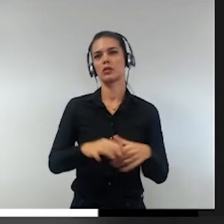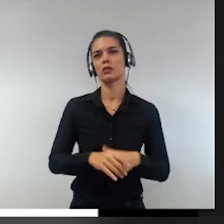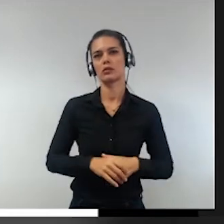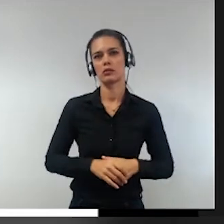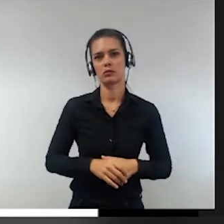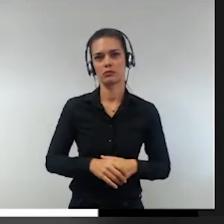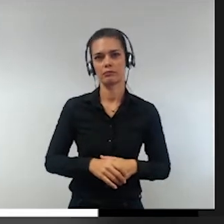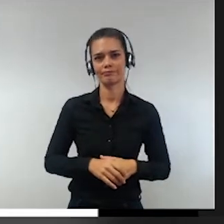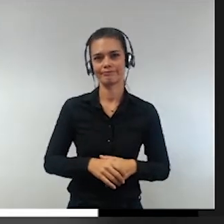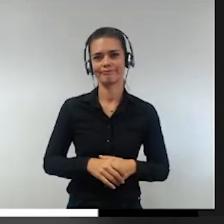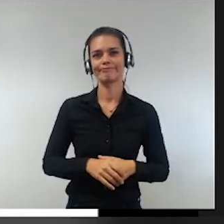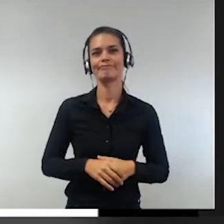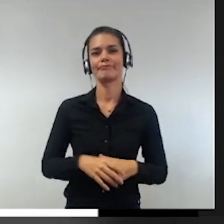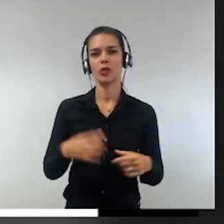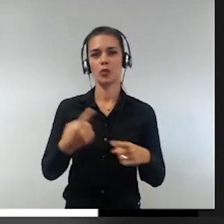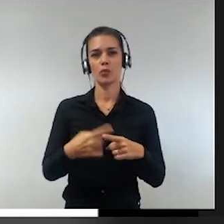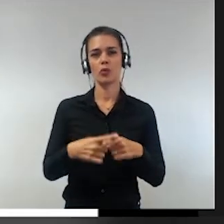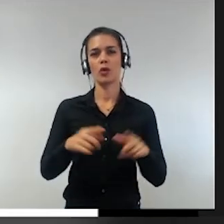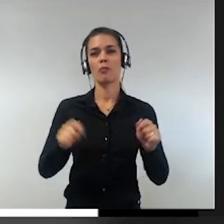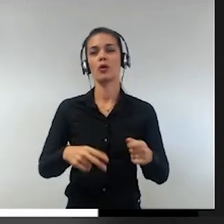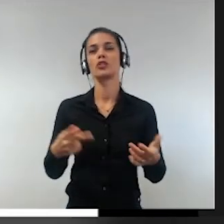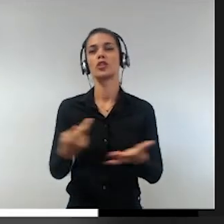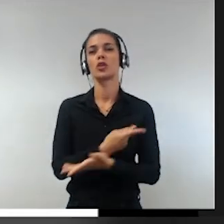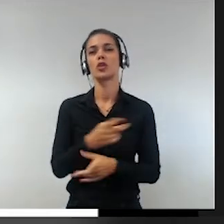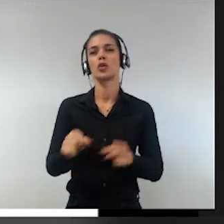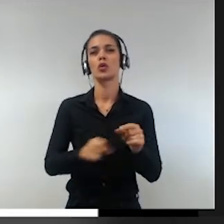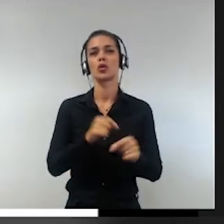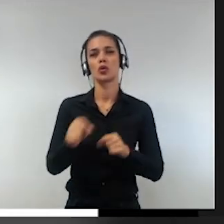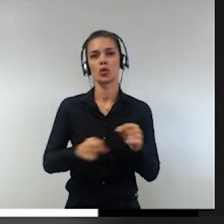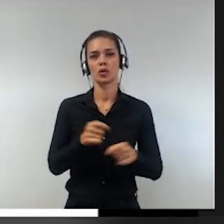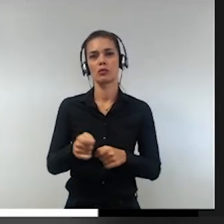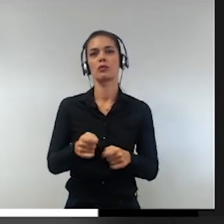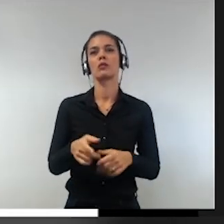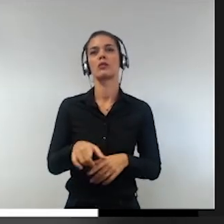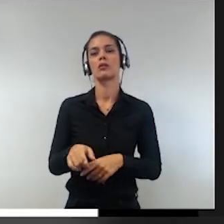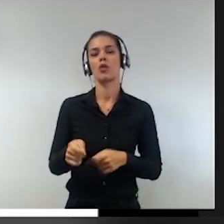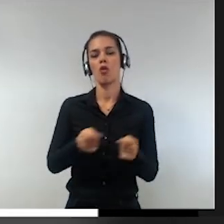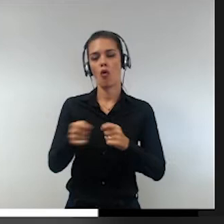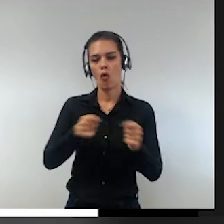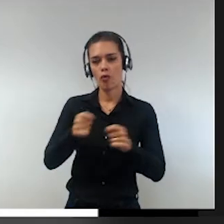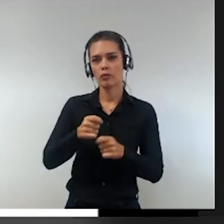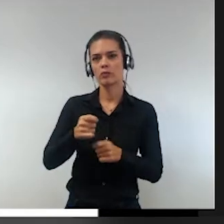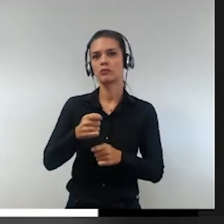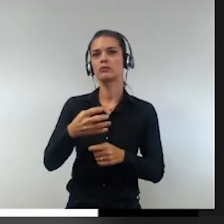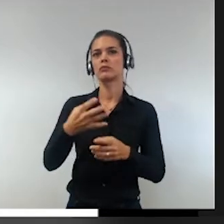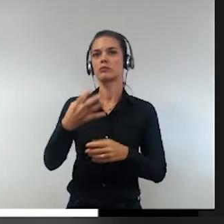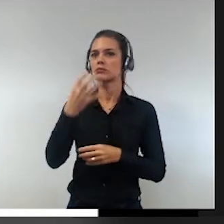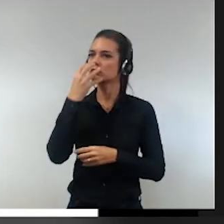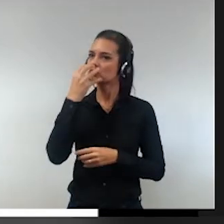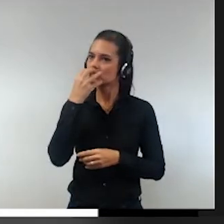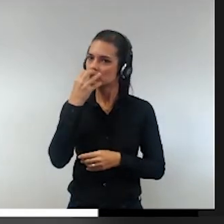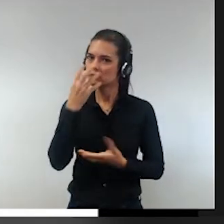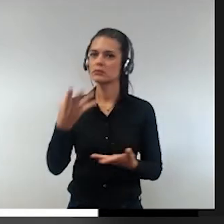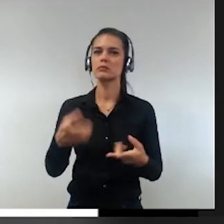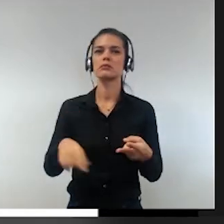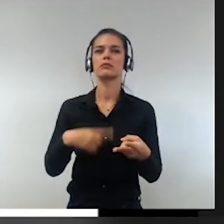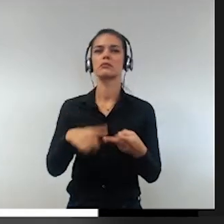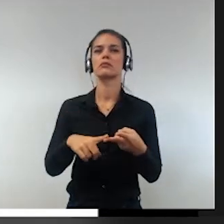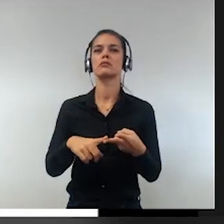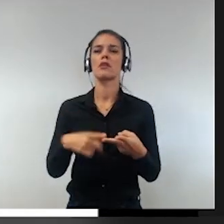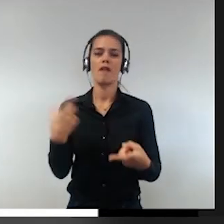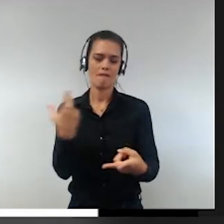animal visitante. O que ele pode regrar é a focinheira, se for um animal grande, é o tratamento, exigir a caderneta